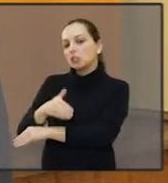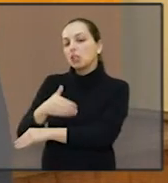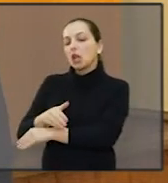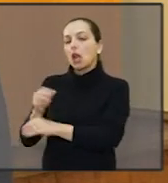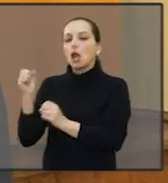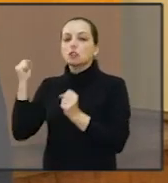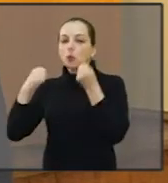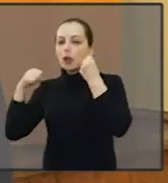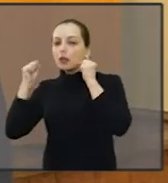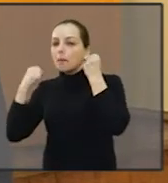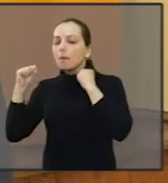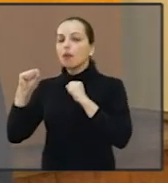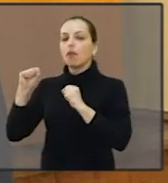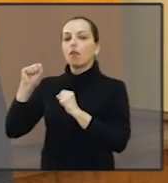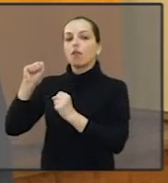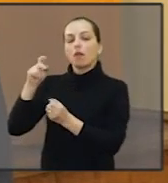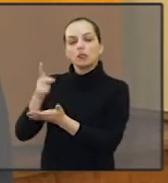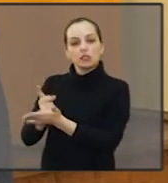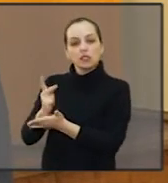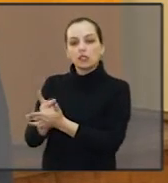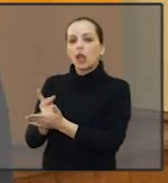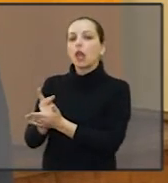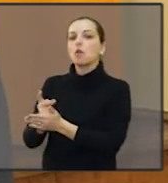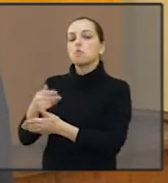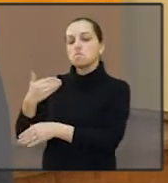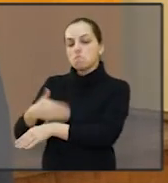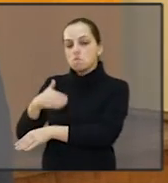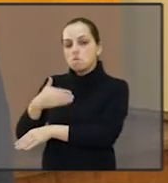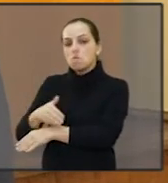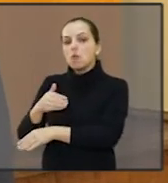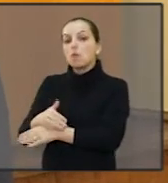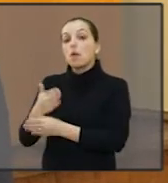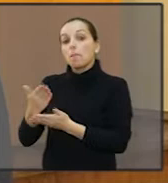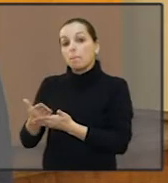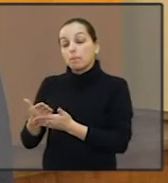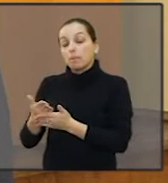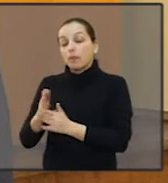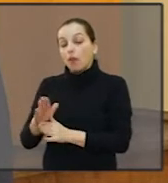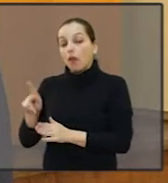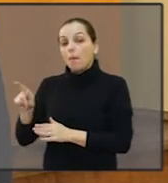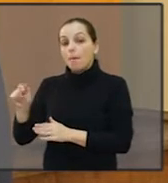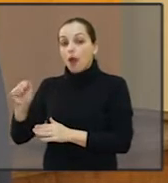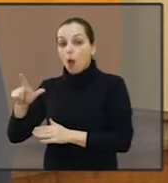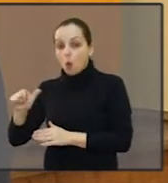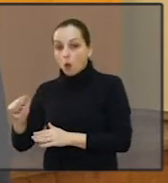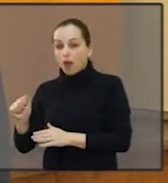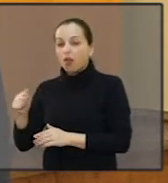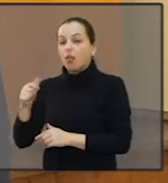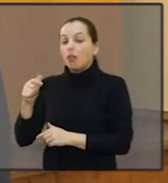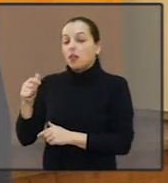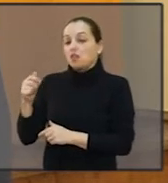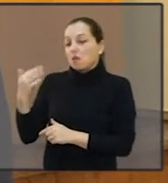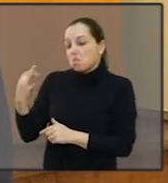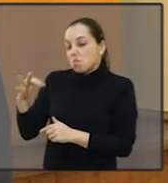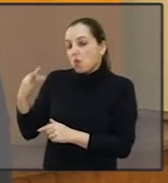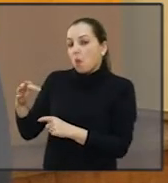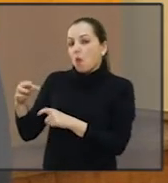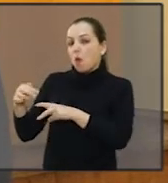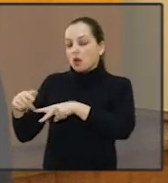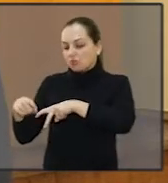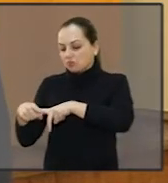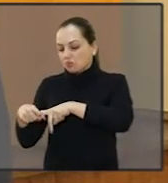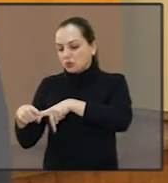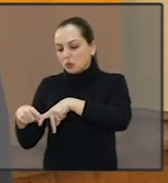Né? Academia, está sempre lá malhando. A Paula, por ter várias lesões no joelho, já é mais